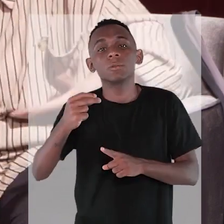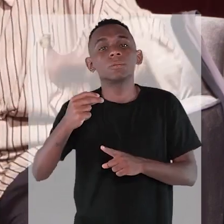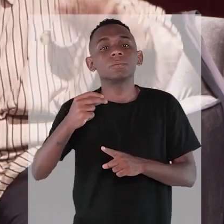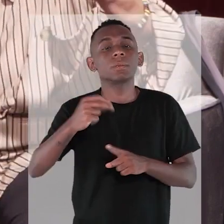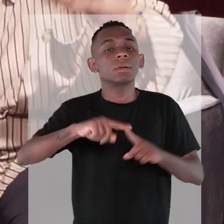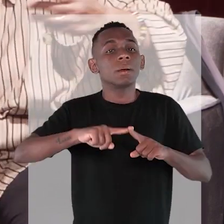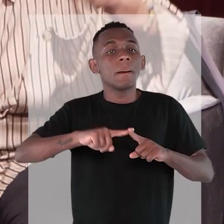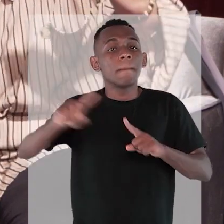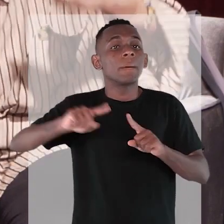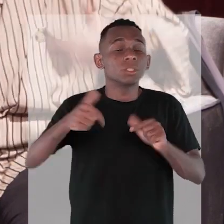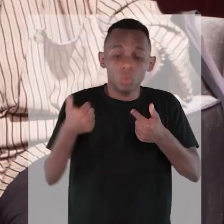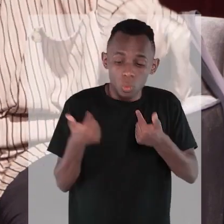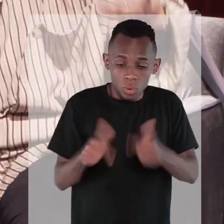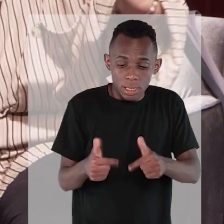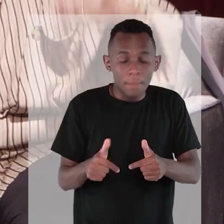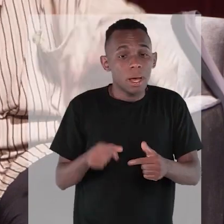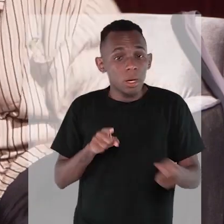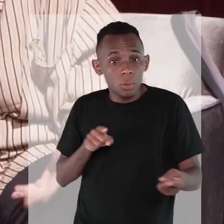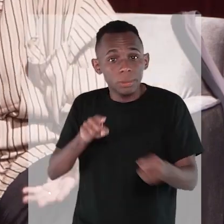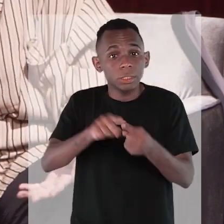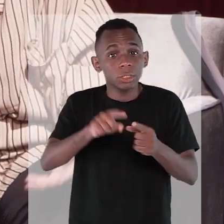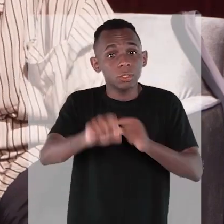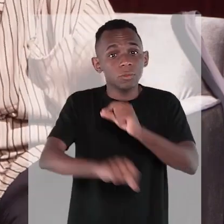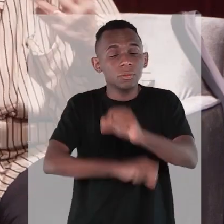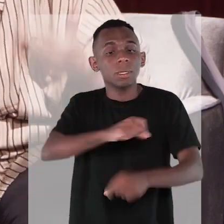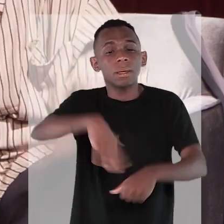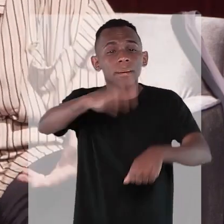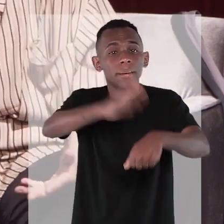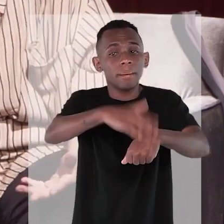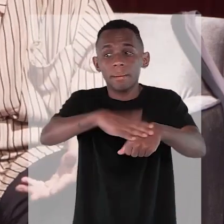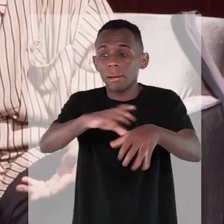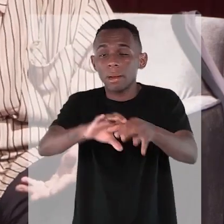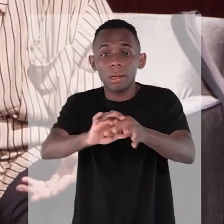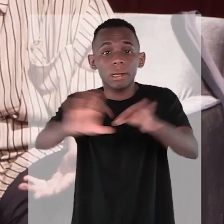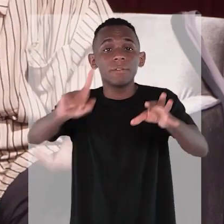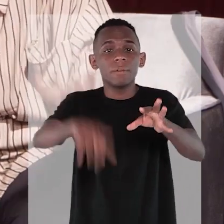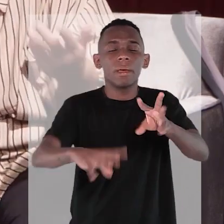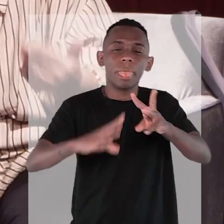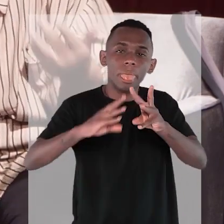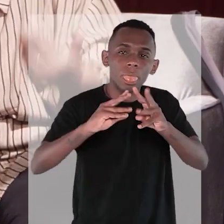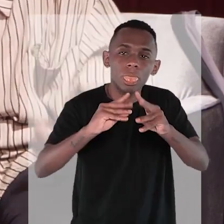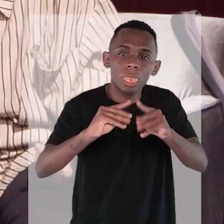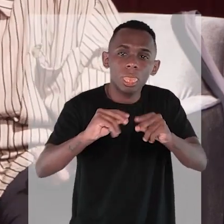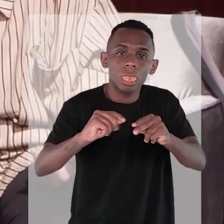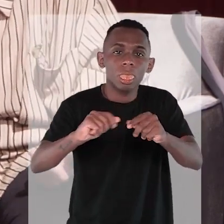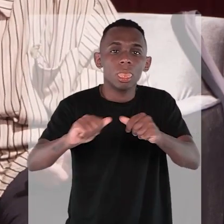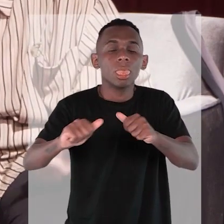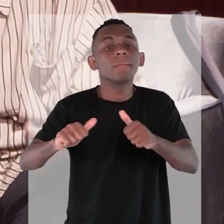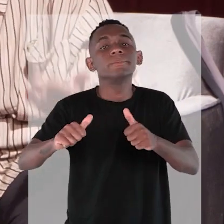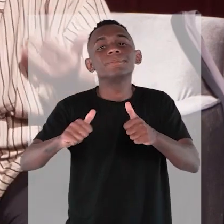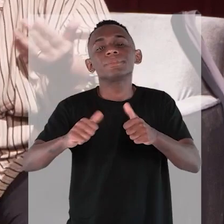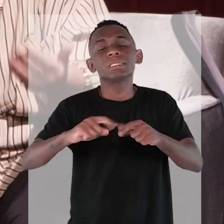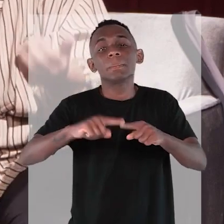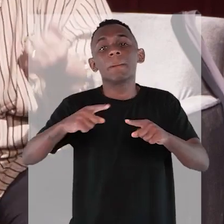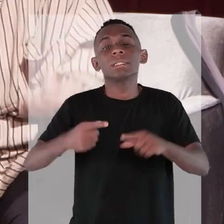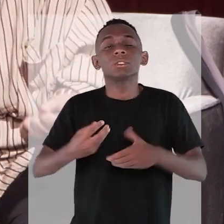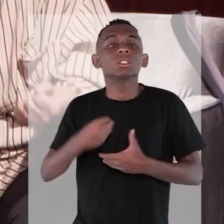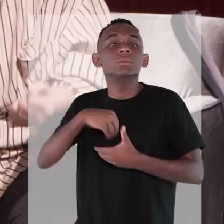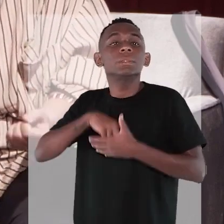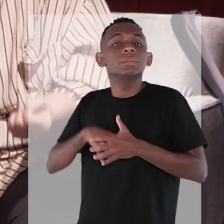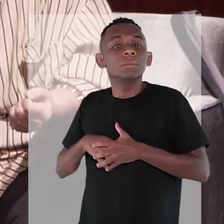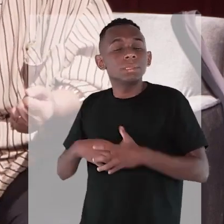cuja ação é destruir a democracia no país por dentro, né?